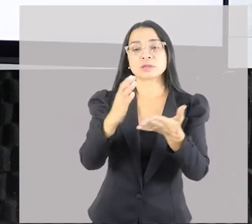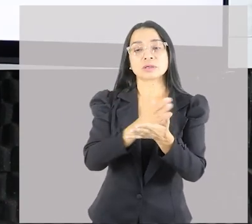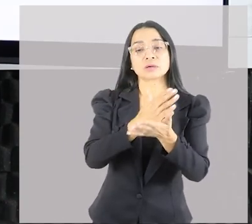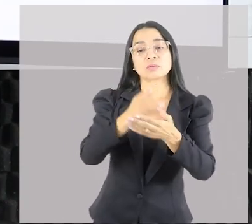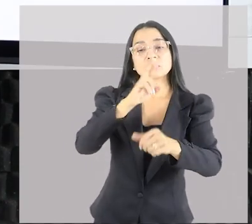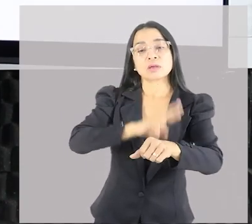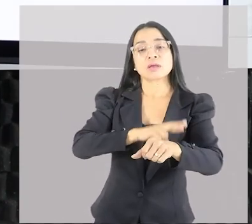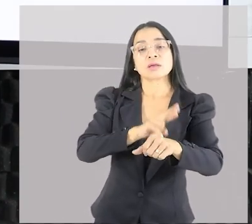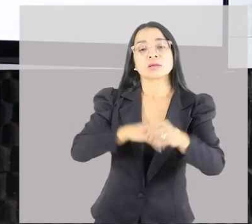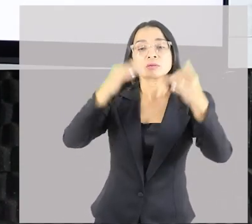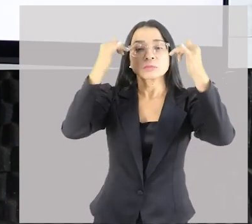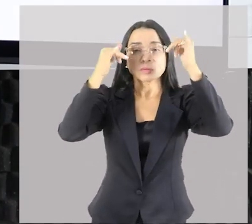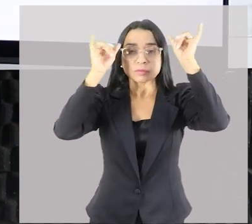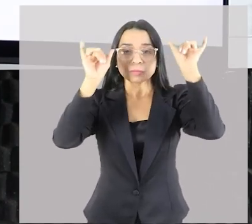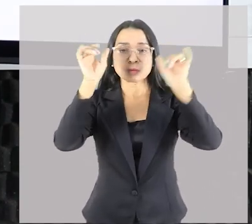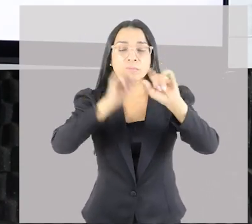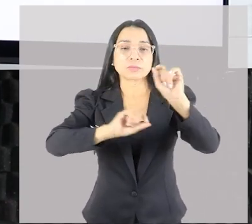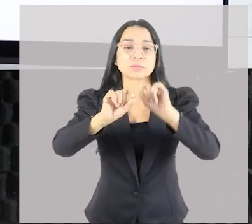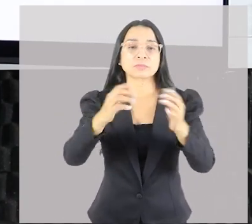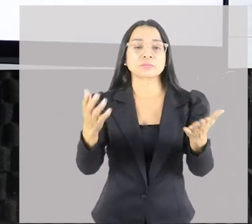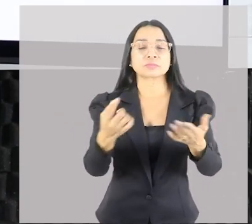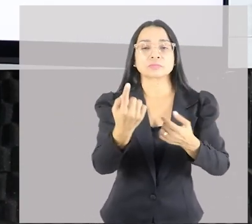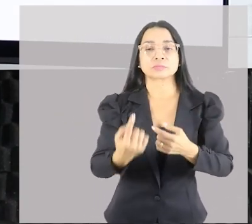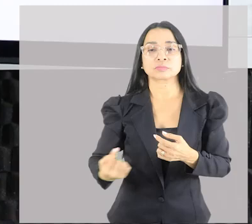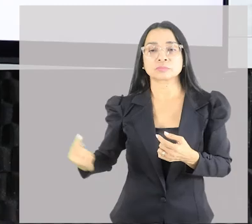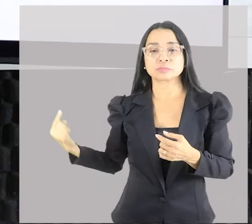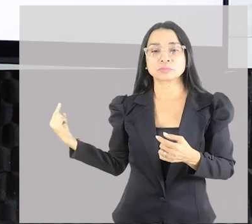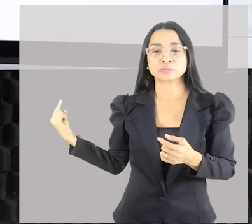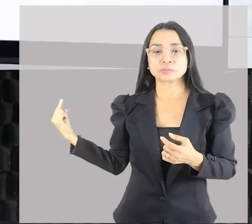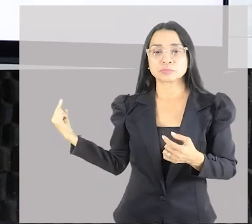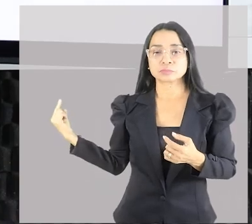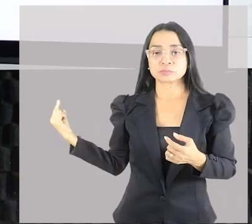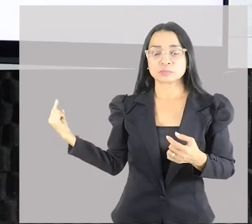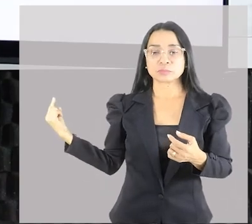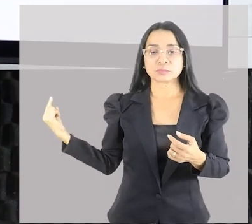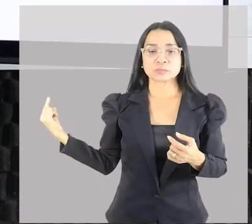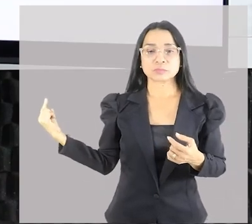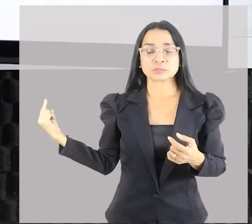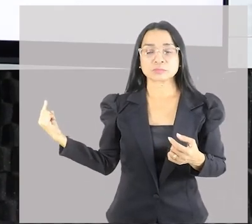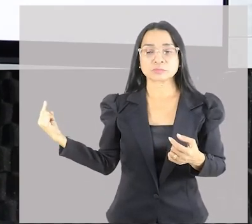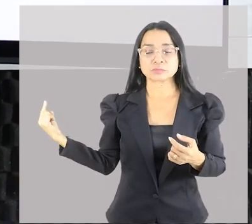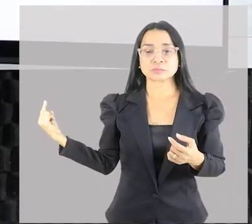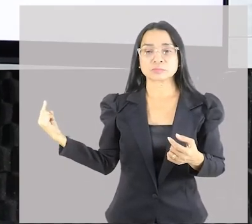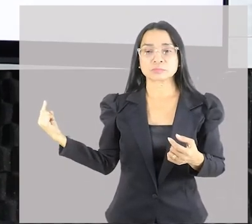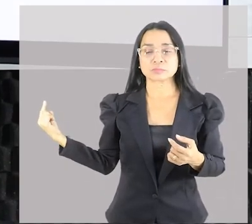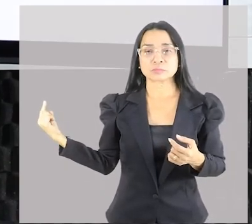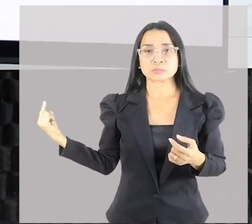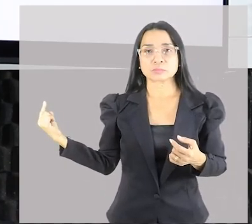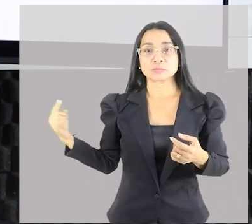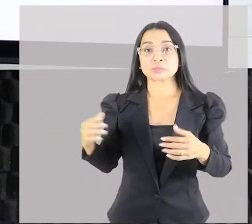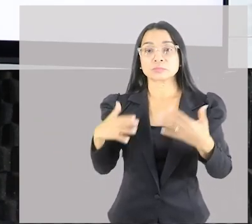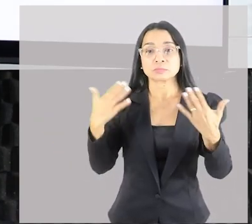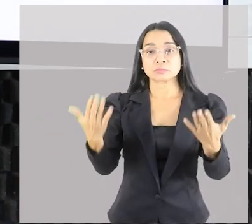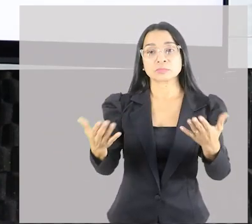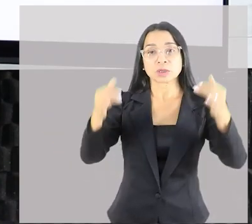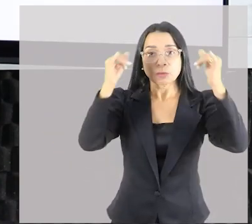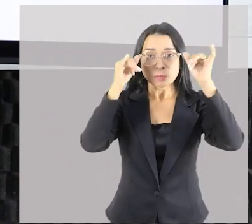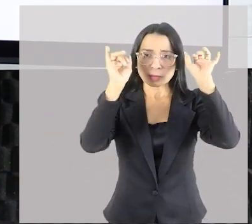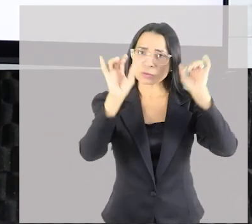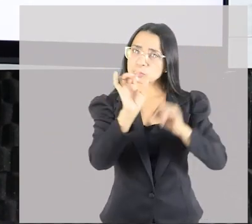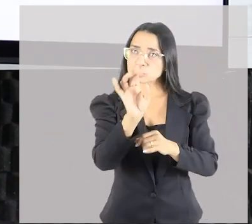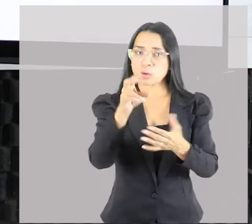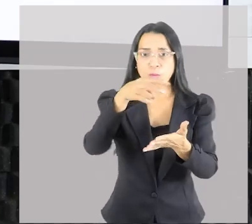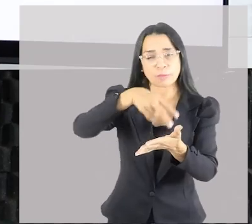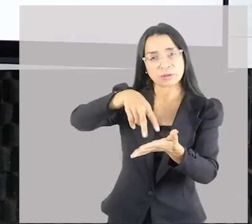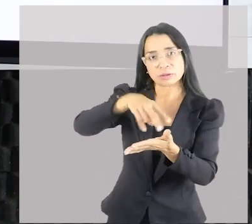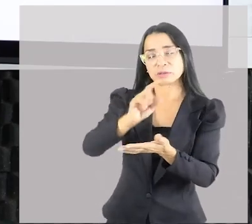Encenação lúdica, união de humor, sátira, drama, tragédia, história, tudo declamado por um narrador. Então, o Bumba Meu Boi não é só uma